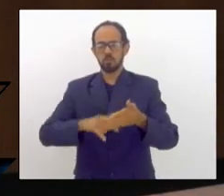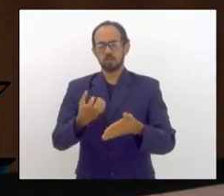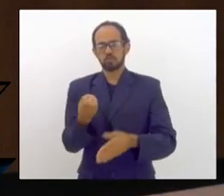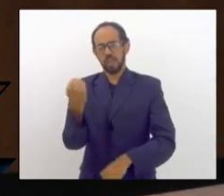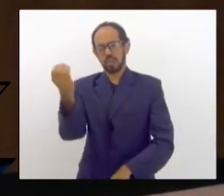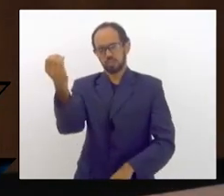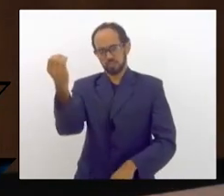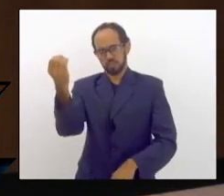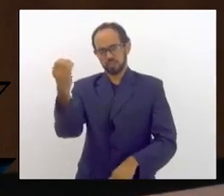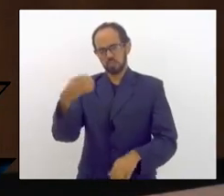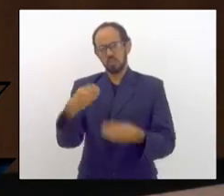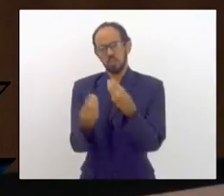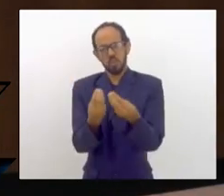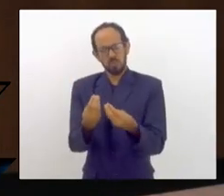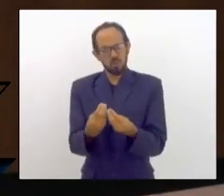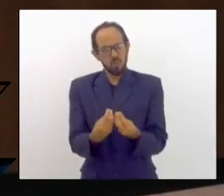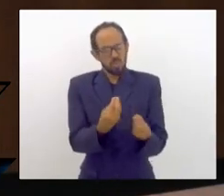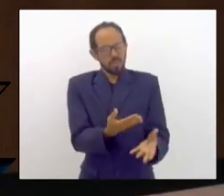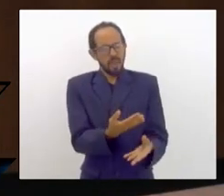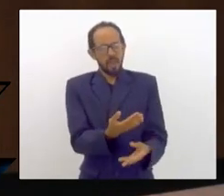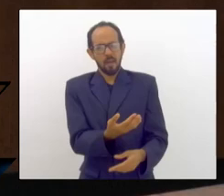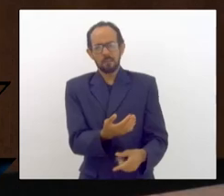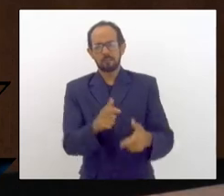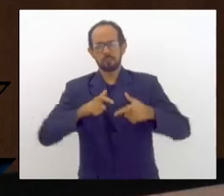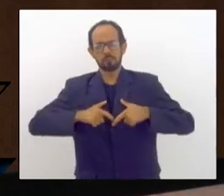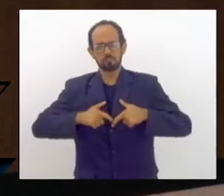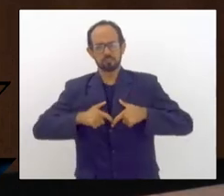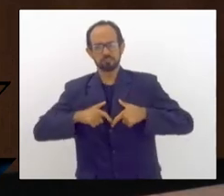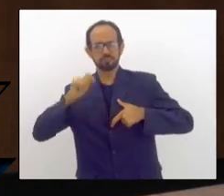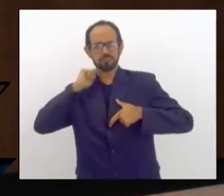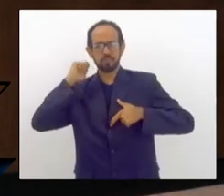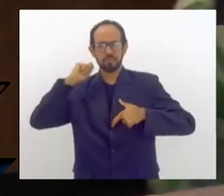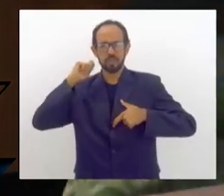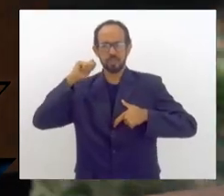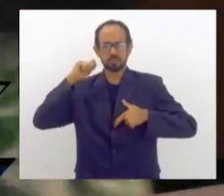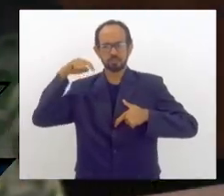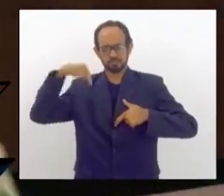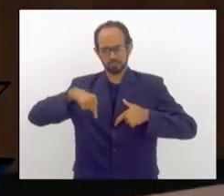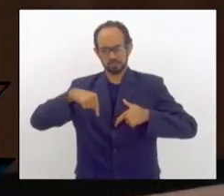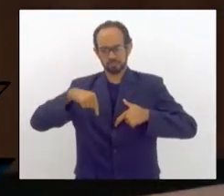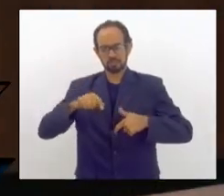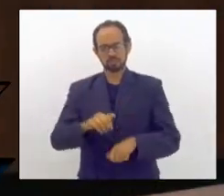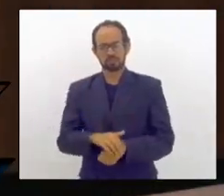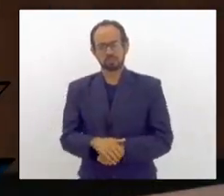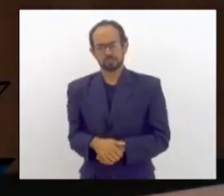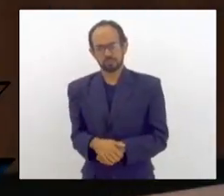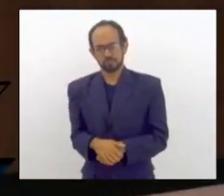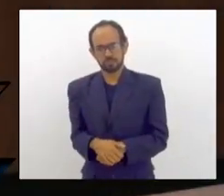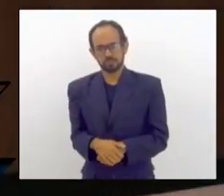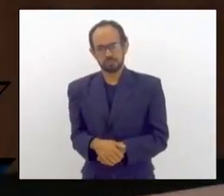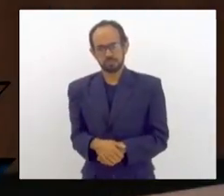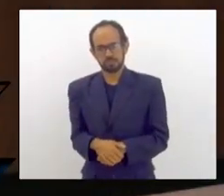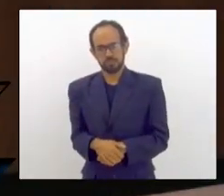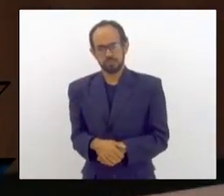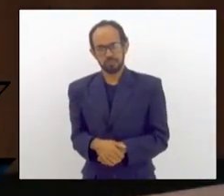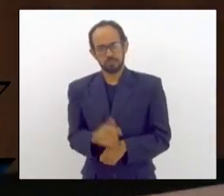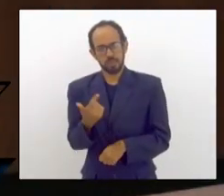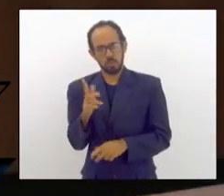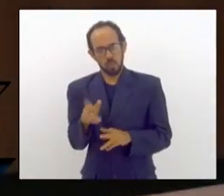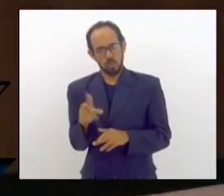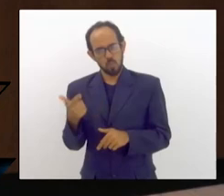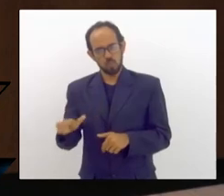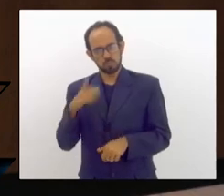dar uma Medalha Tiradentes a alguém que está aqui, como já outros nobres deputados disseram,